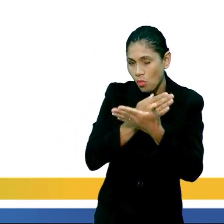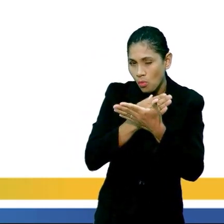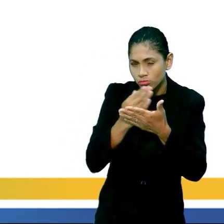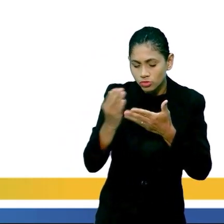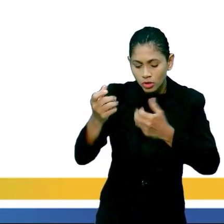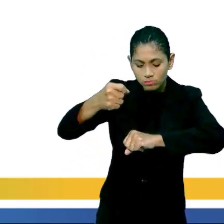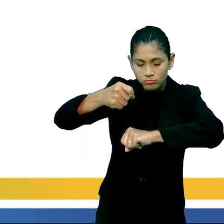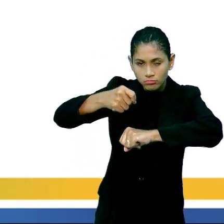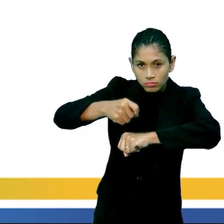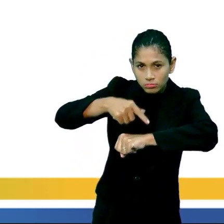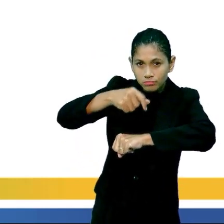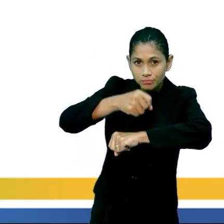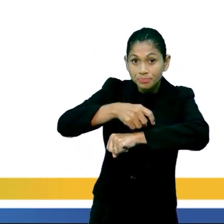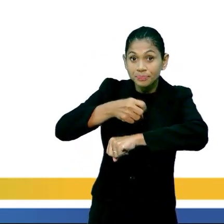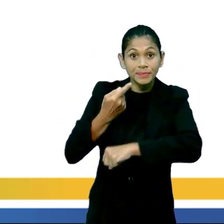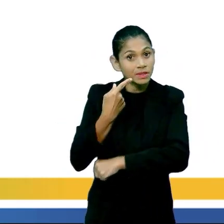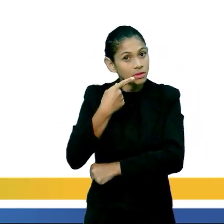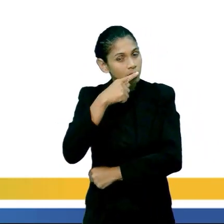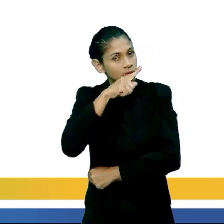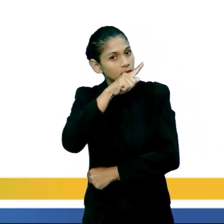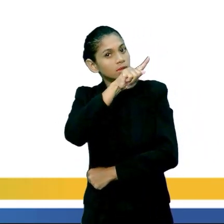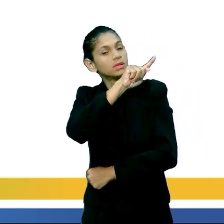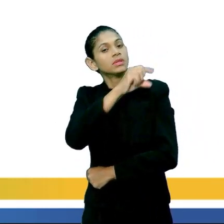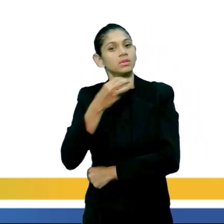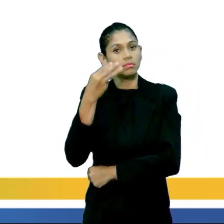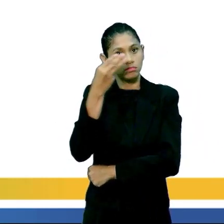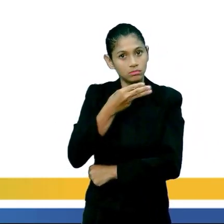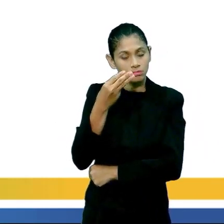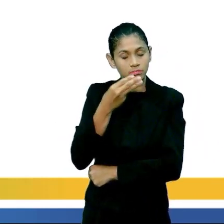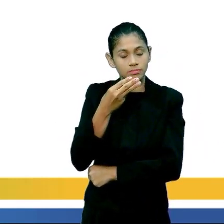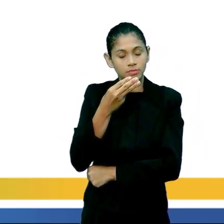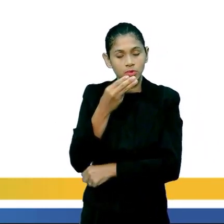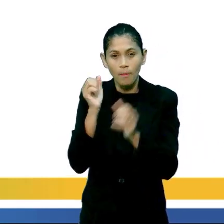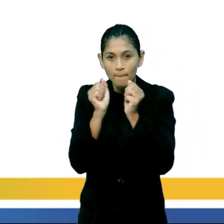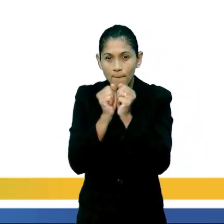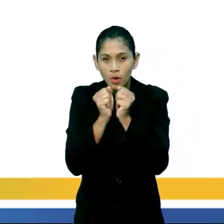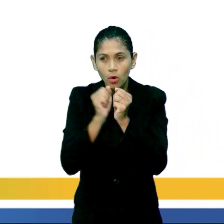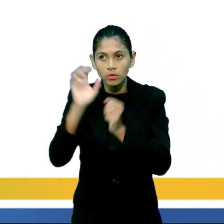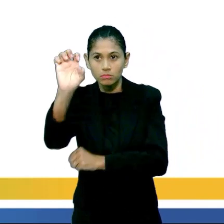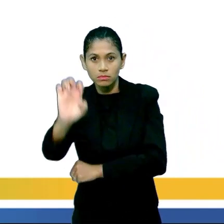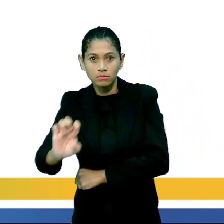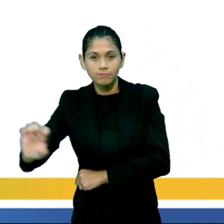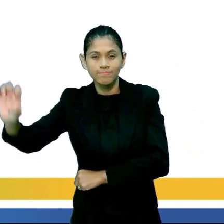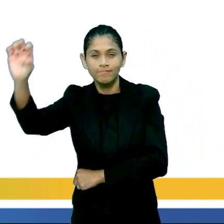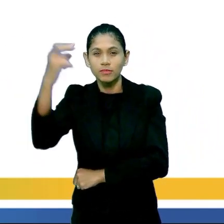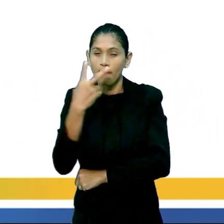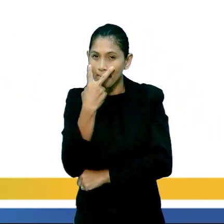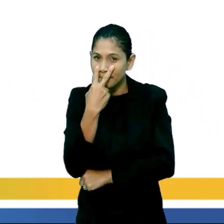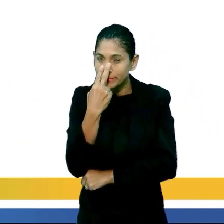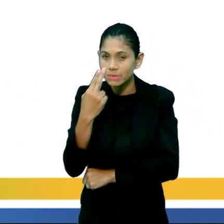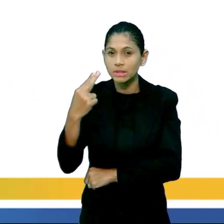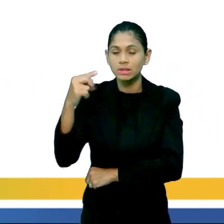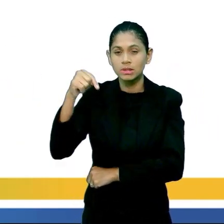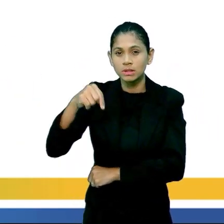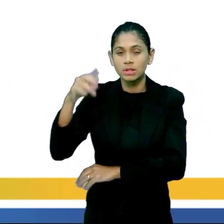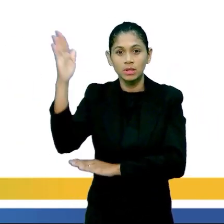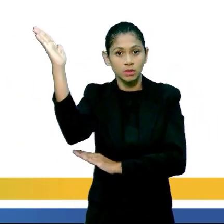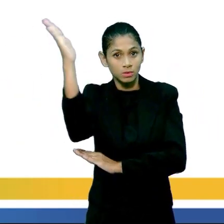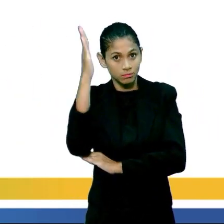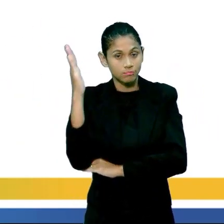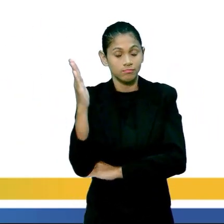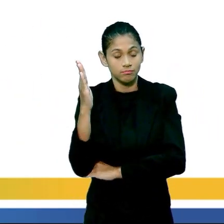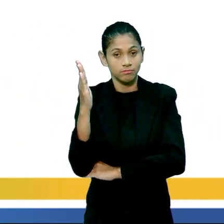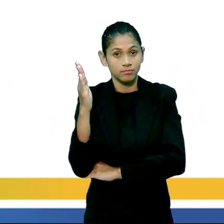serem geograficamente mais próximas da Europa e o clima ser muito similar ao do Brasil, ao do Nordeste brasileiro, então